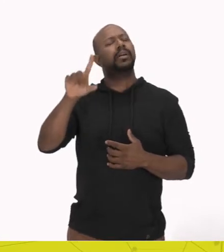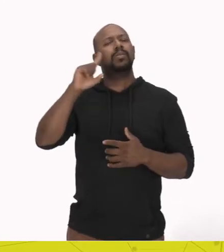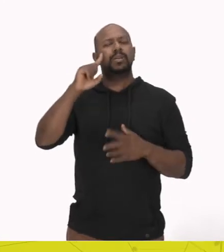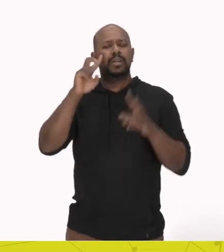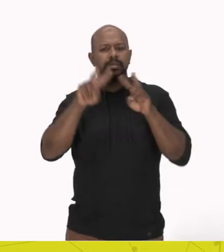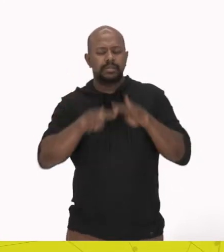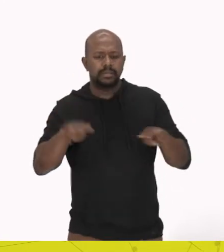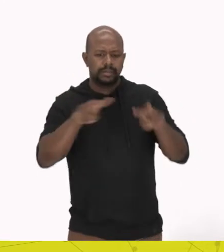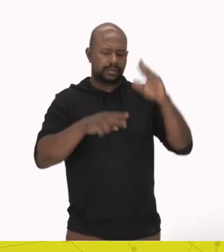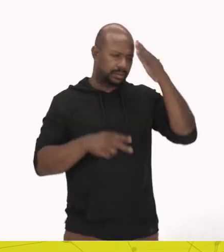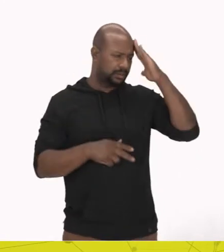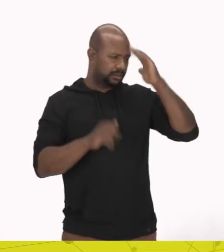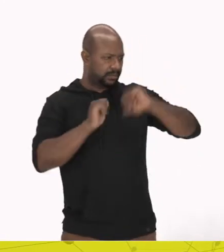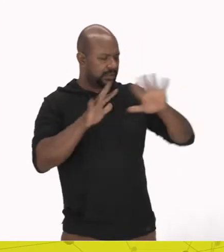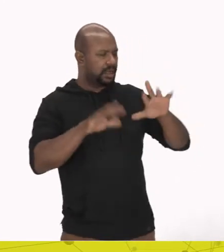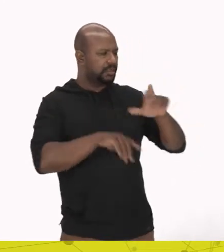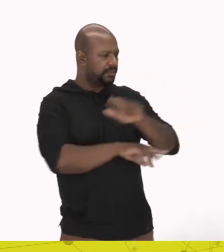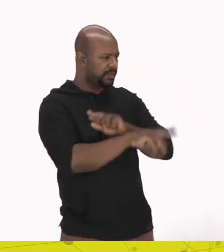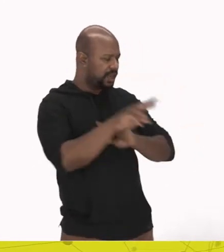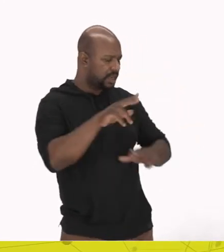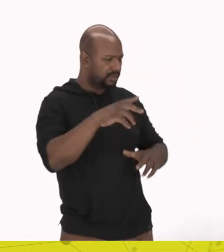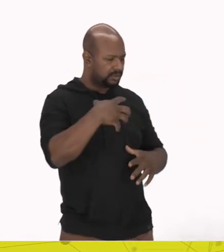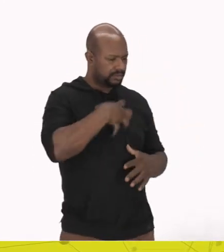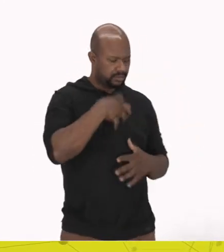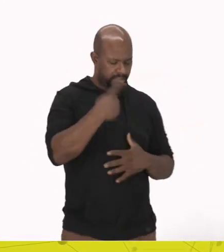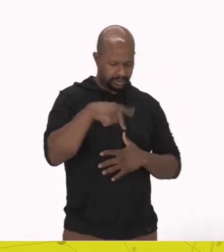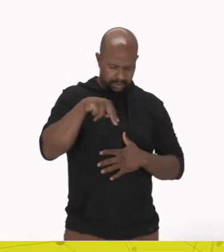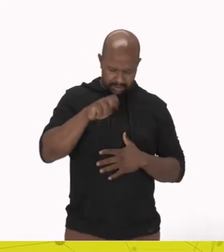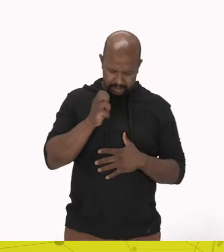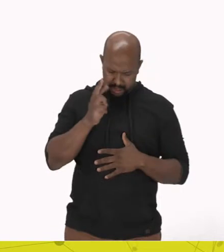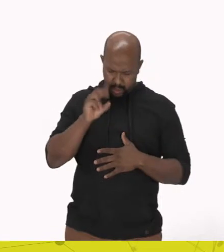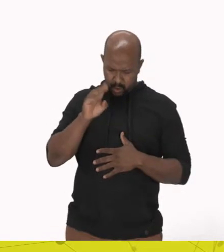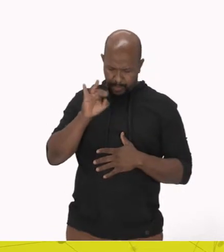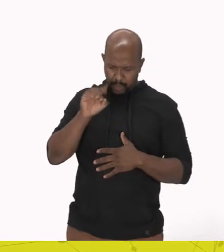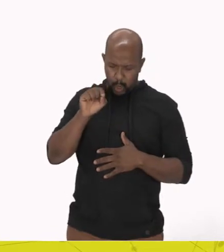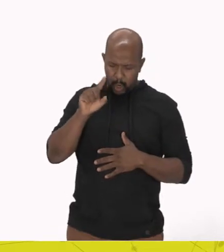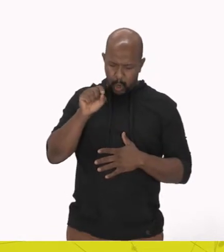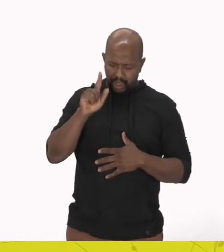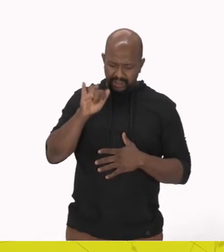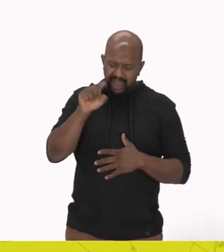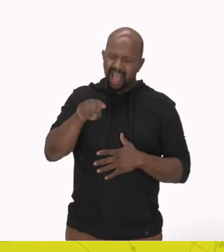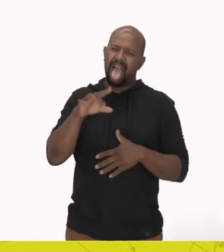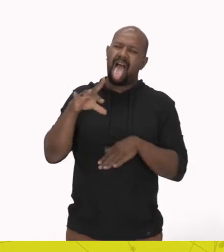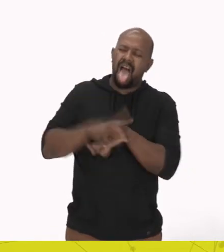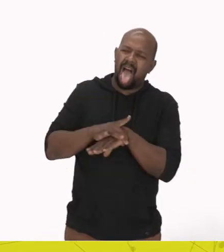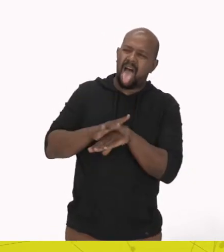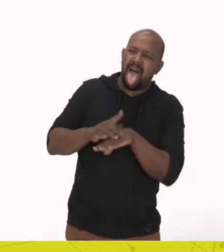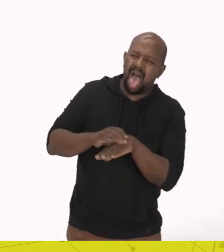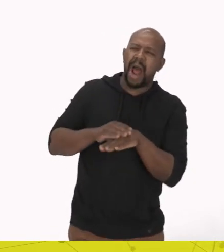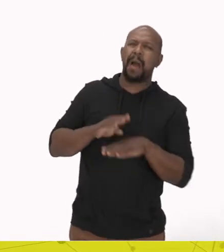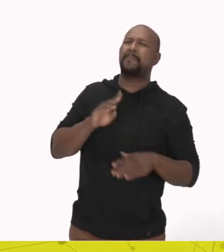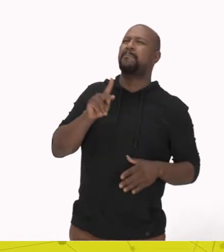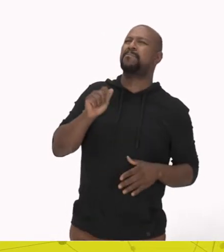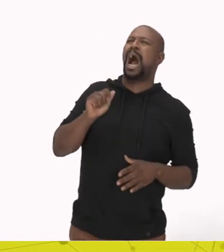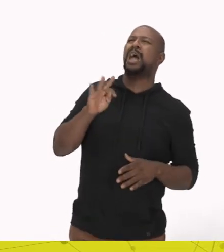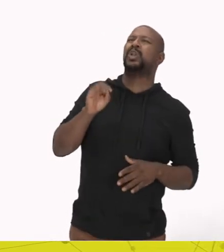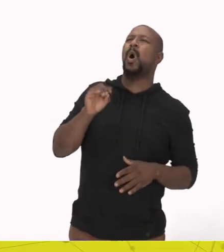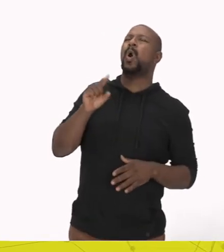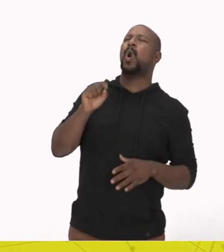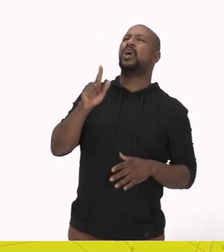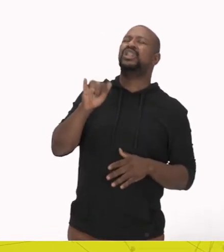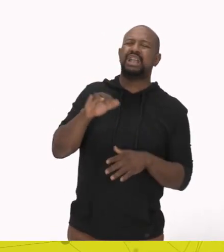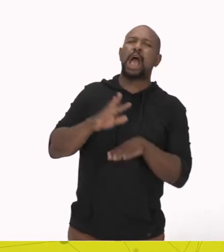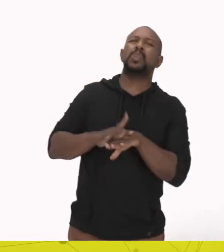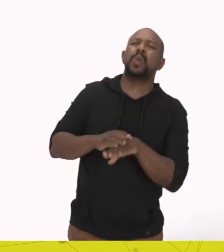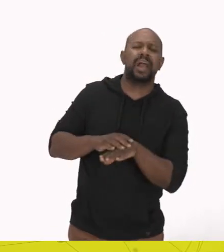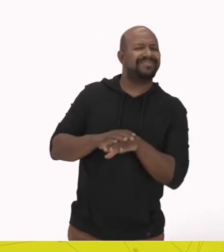debates sociais um entendimento das diferentes condições neurobiológicas como patologias, doenças